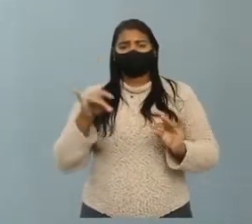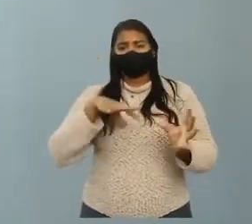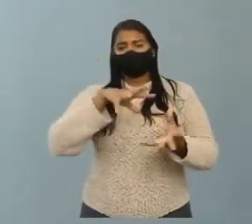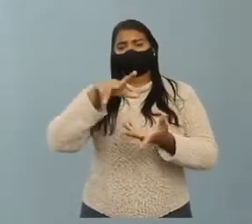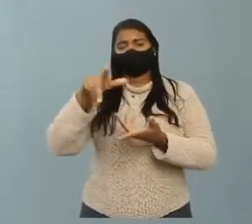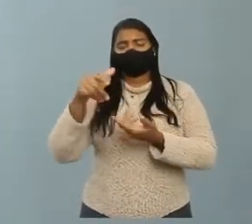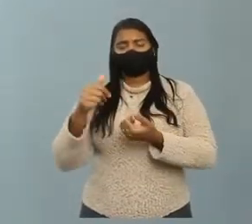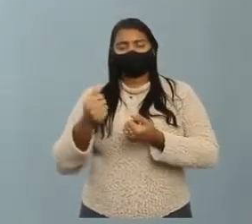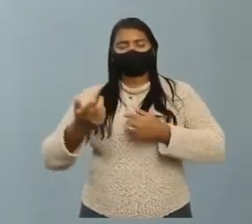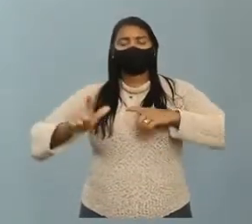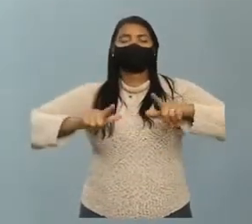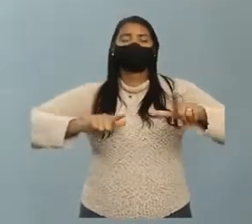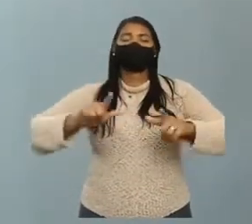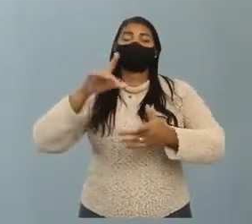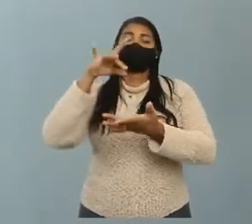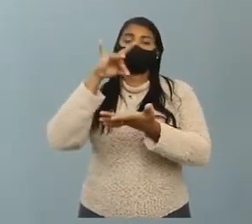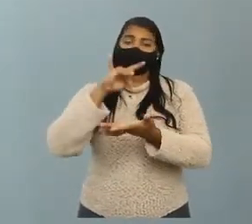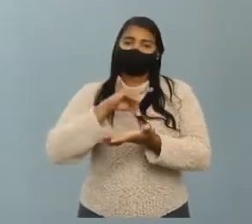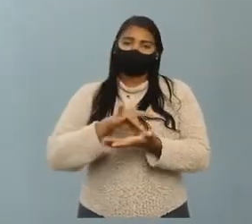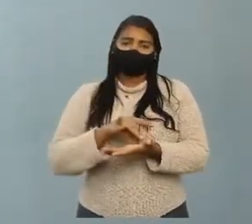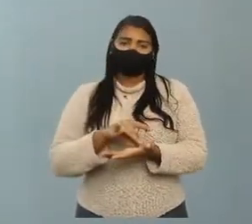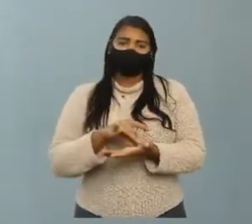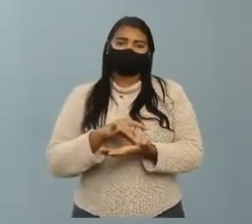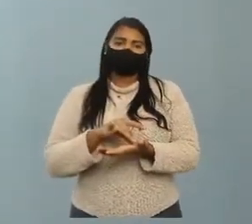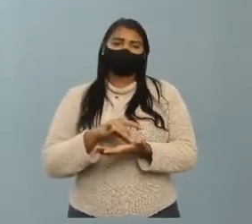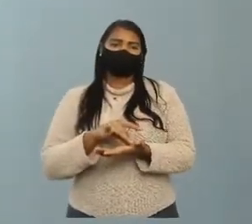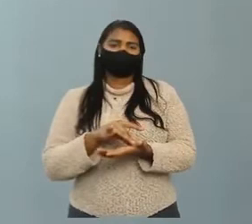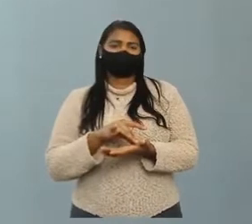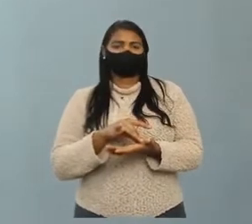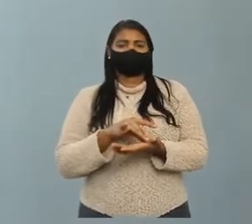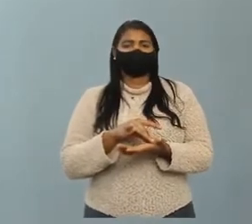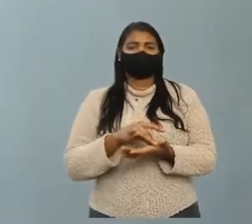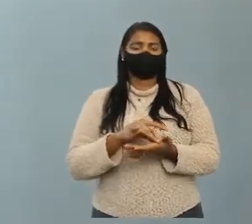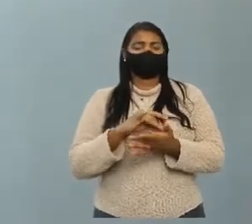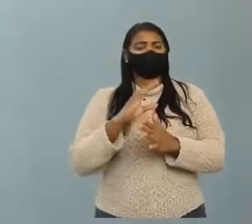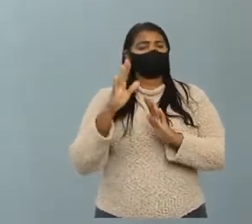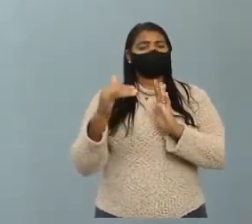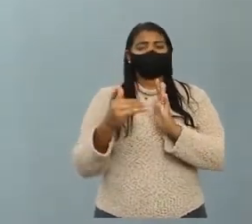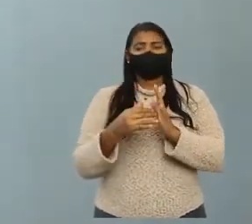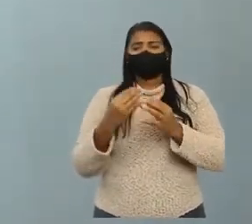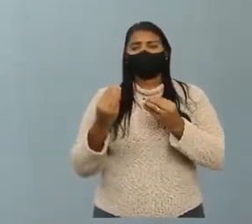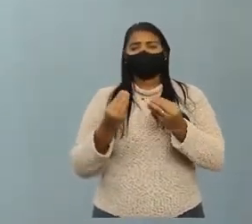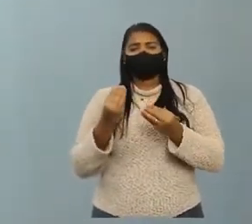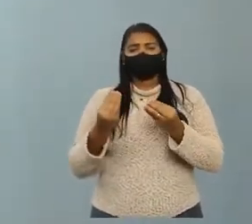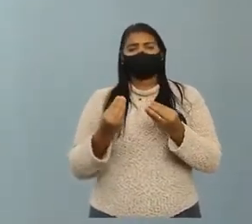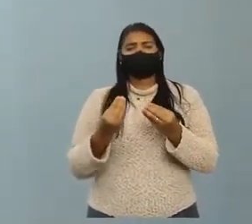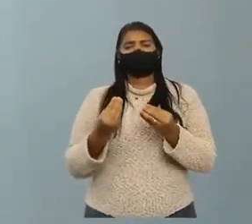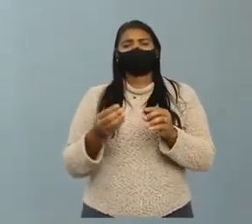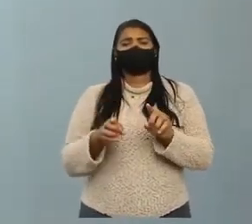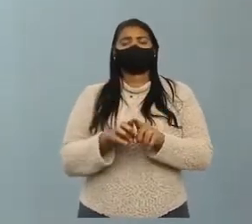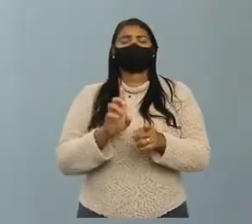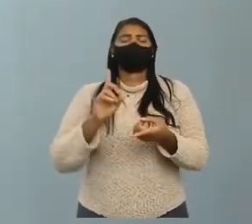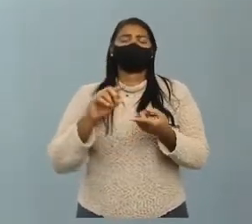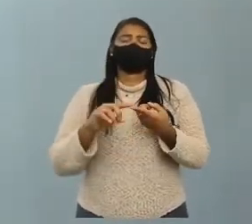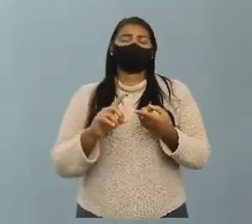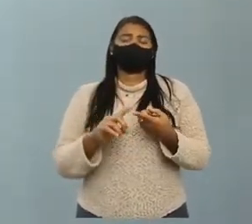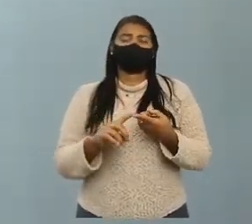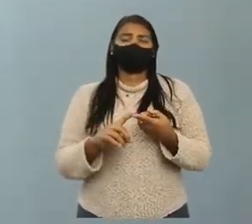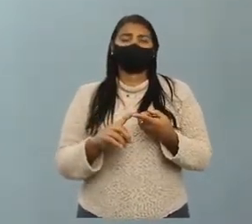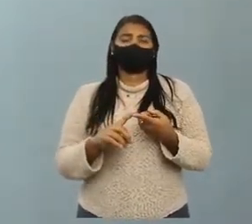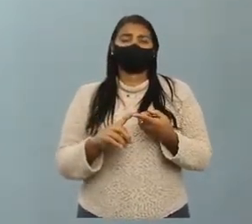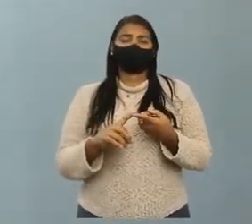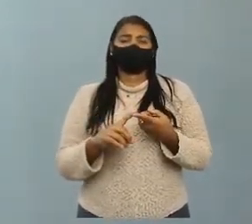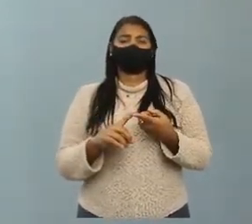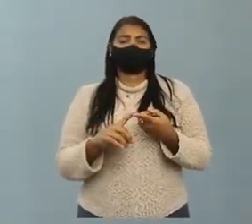do trabalho, o sentido, né, os conceitos em torno do trabalho, como também